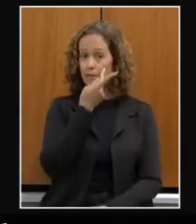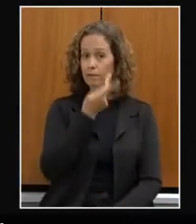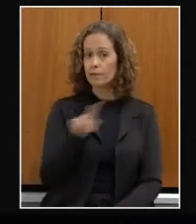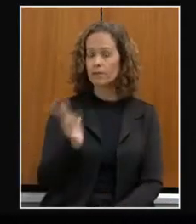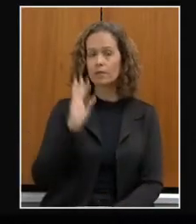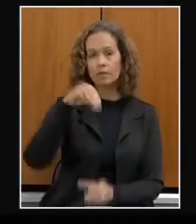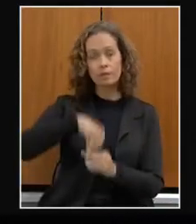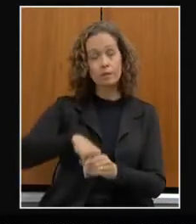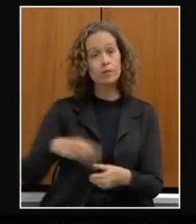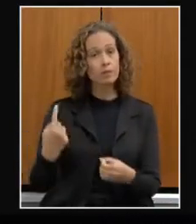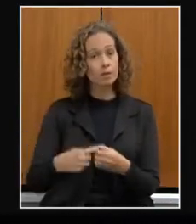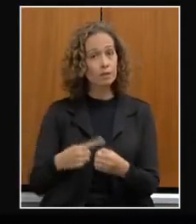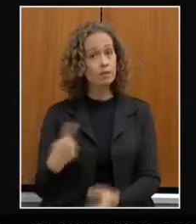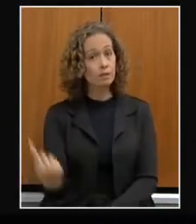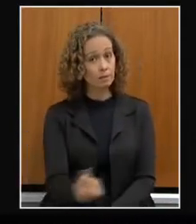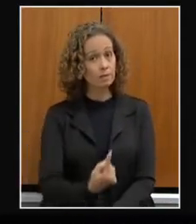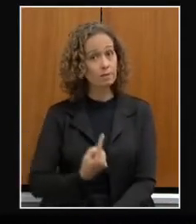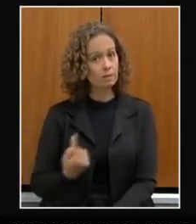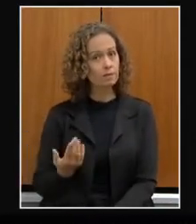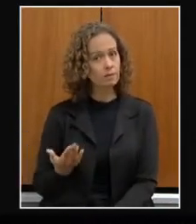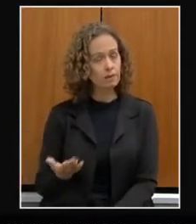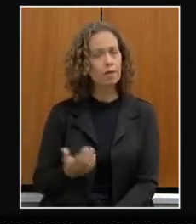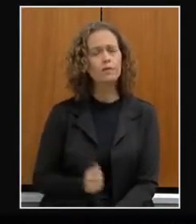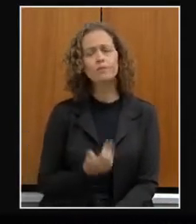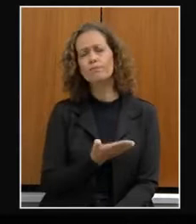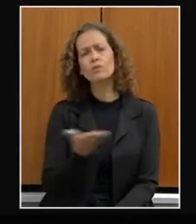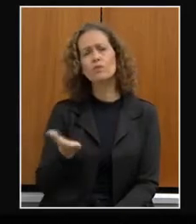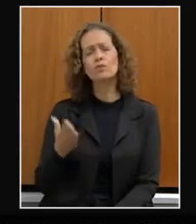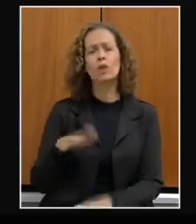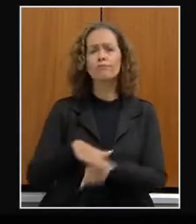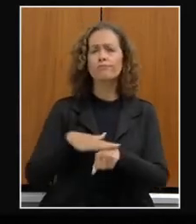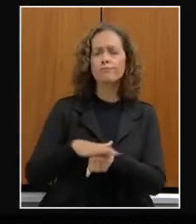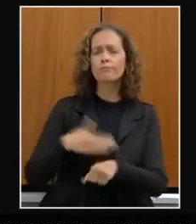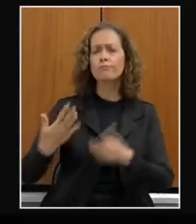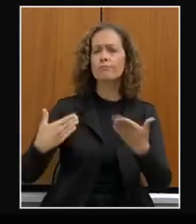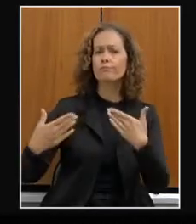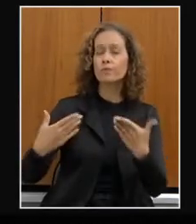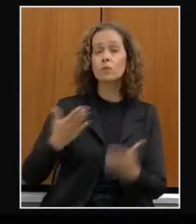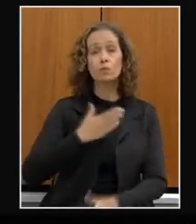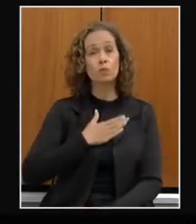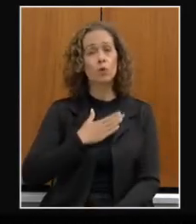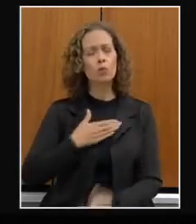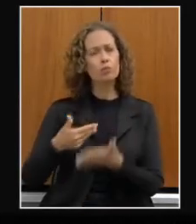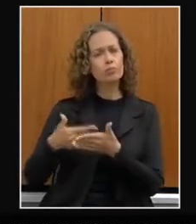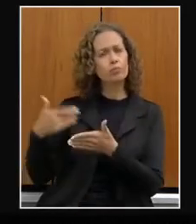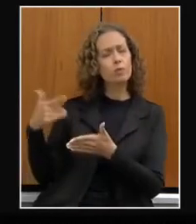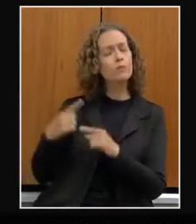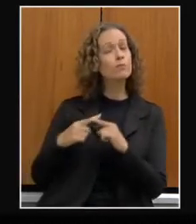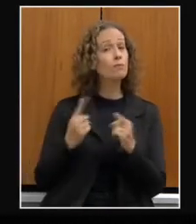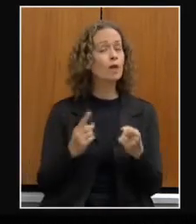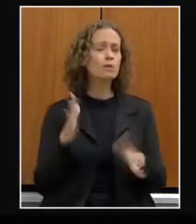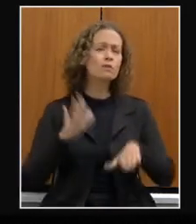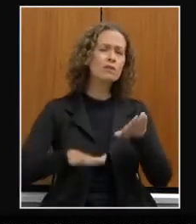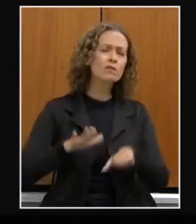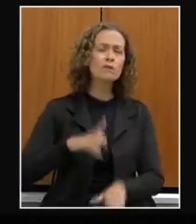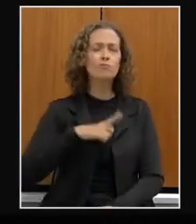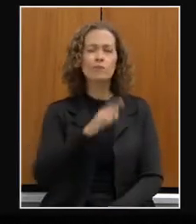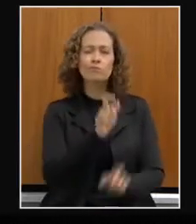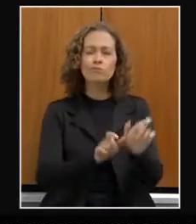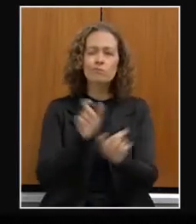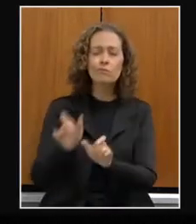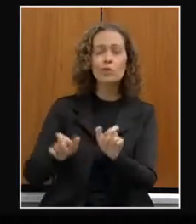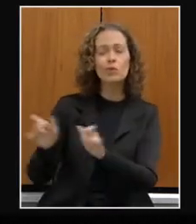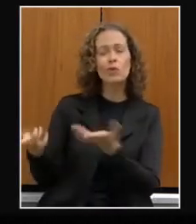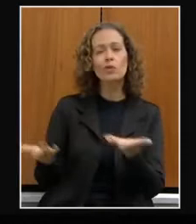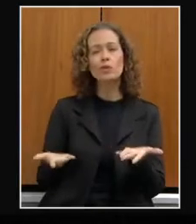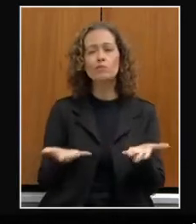nossa cidade no nosso CTI e o senhor vinha dialogando isso comigo há um tempo mas às vezes a gente vê pessoas querendo levar isso para